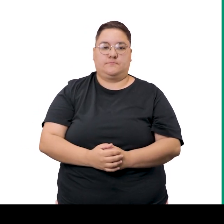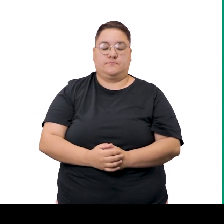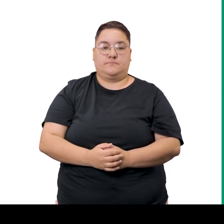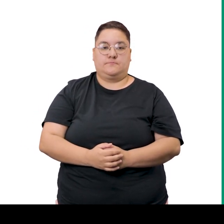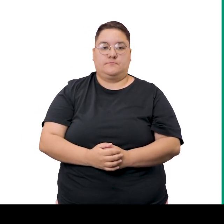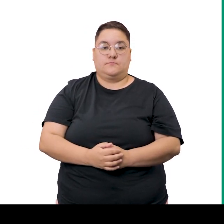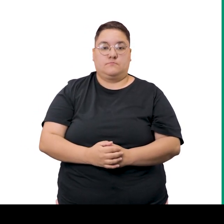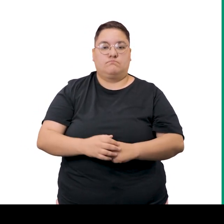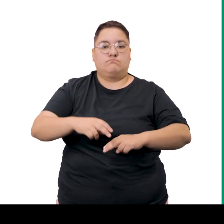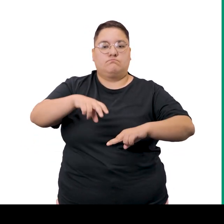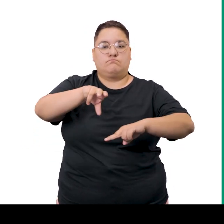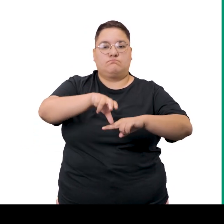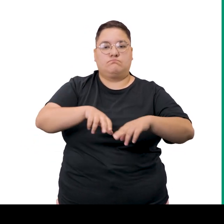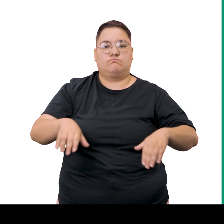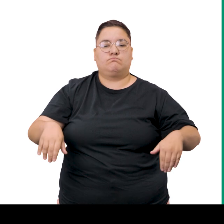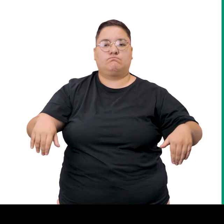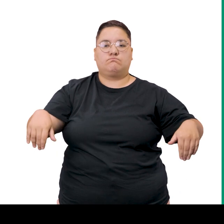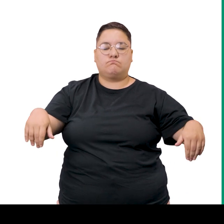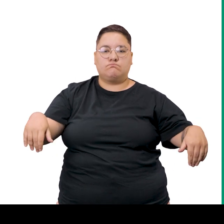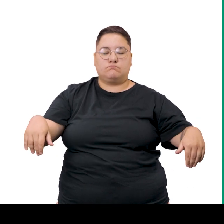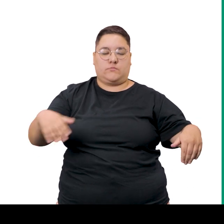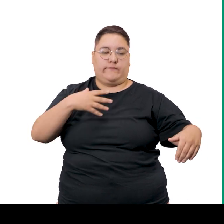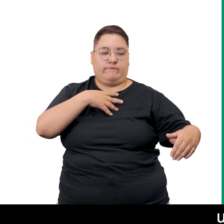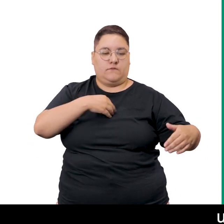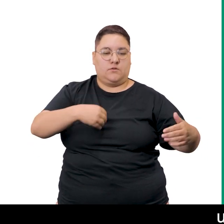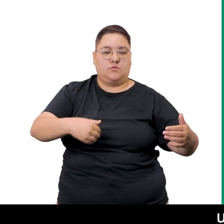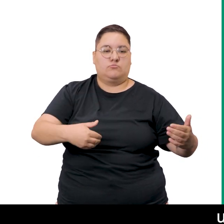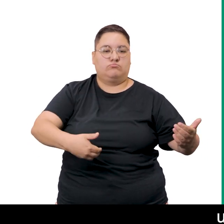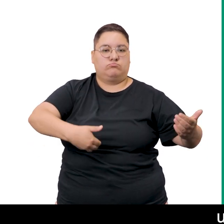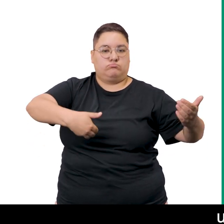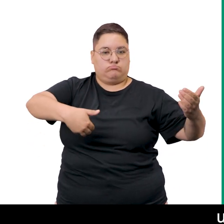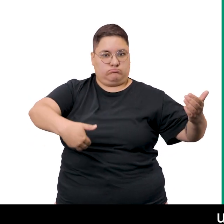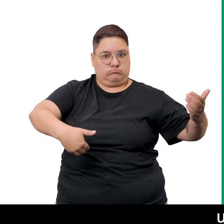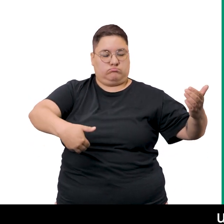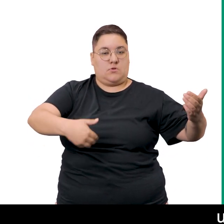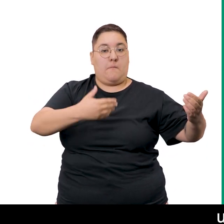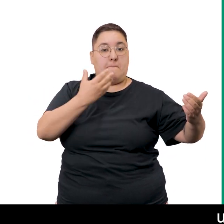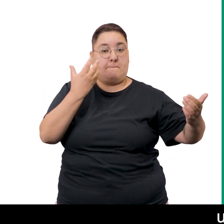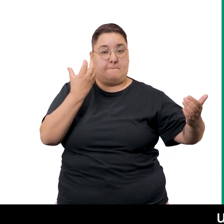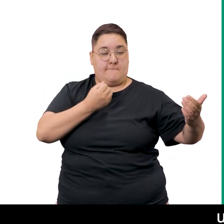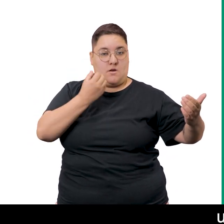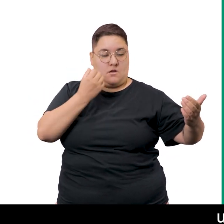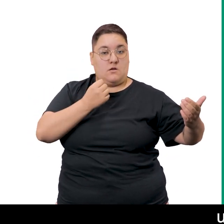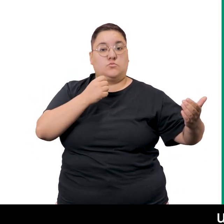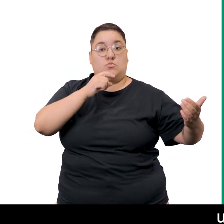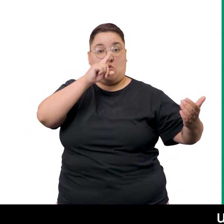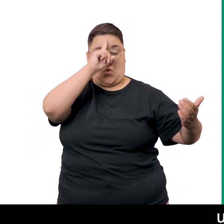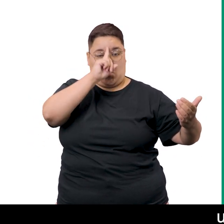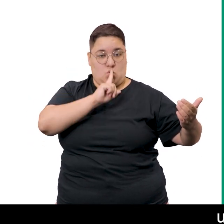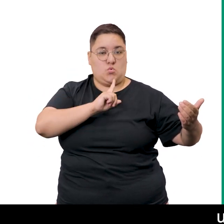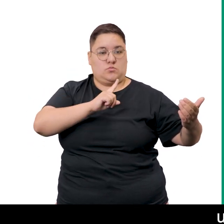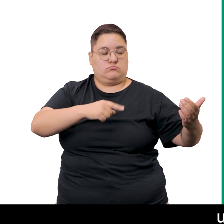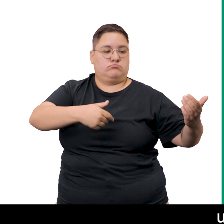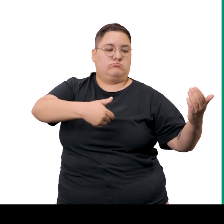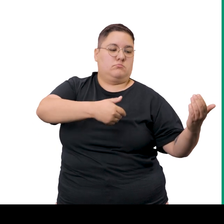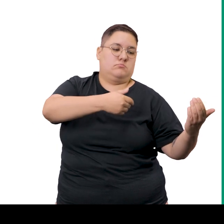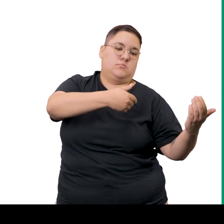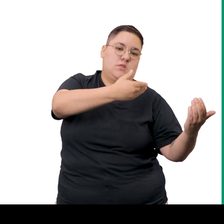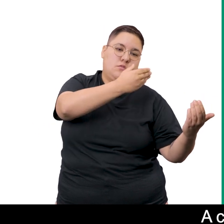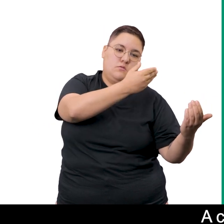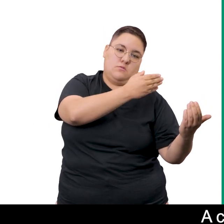Sentada em uma poltrona, Catherine Opie segura o filho, um bebê grande, branco e loiro, deitado em seus